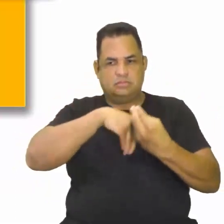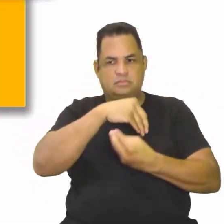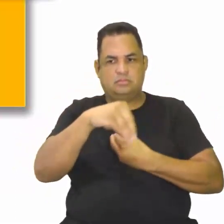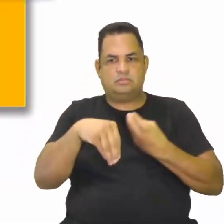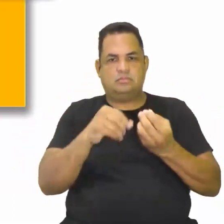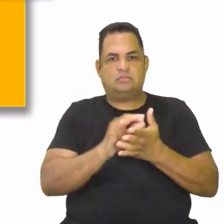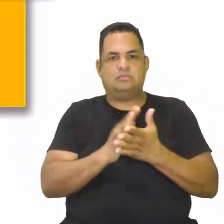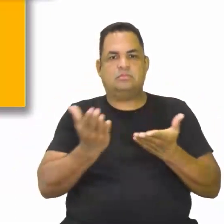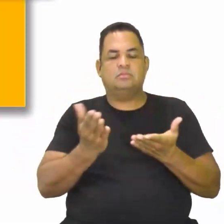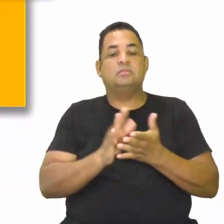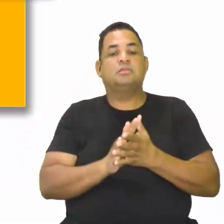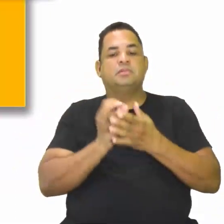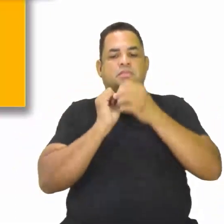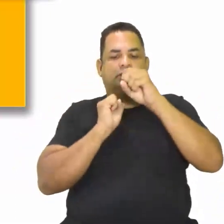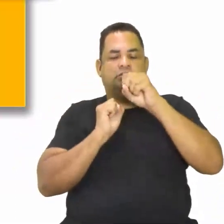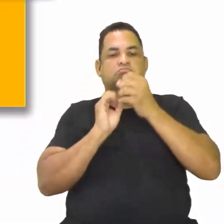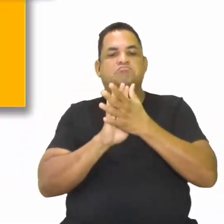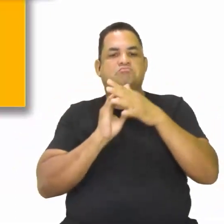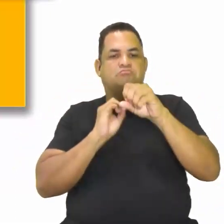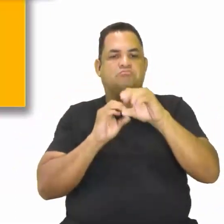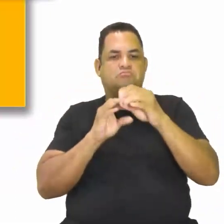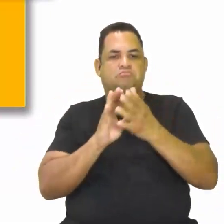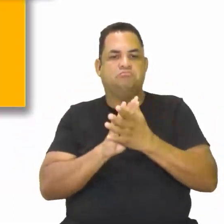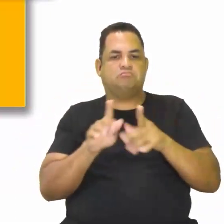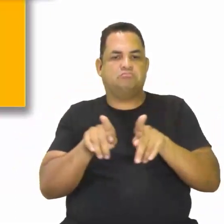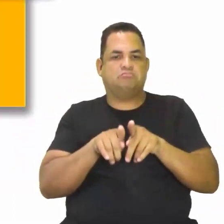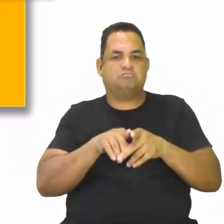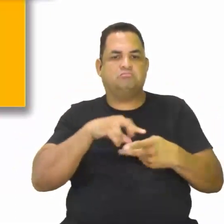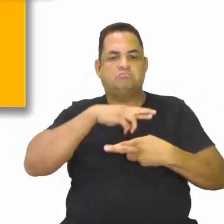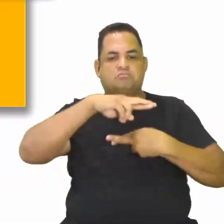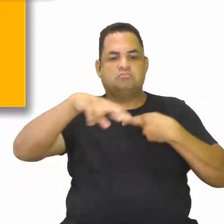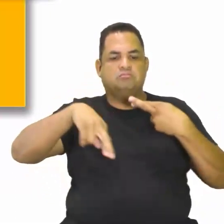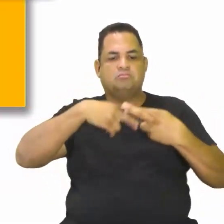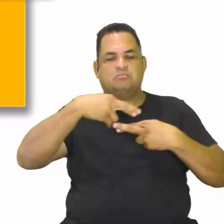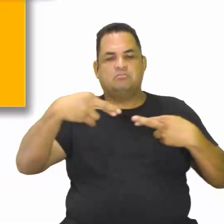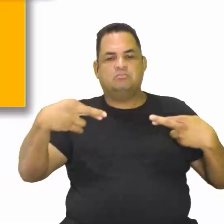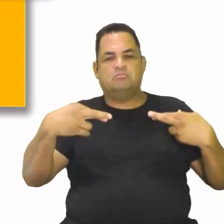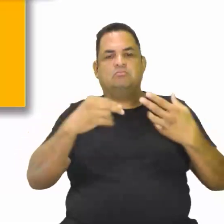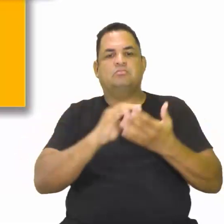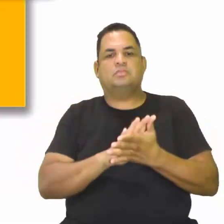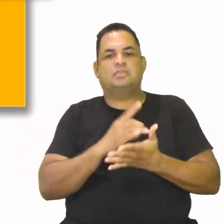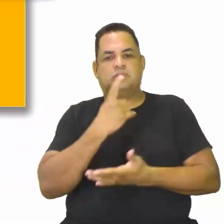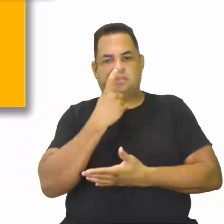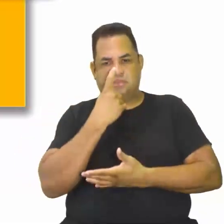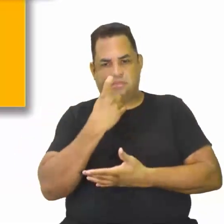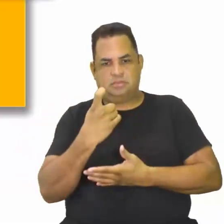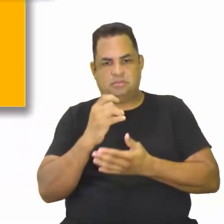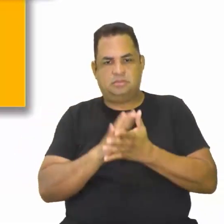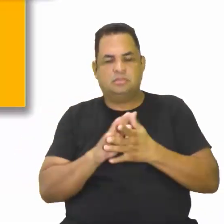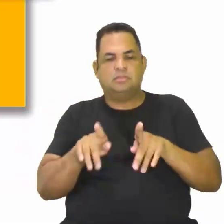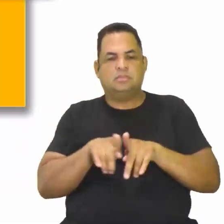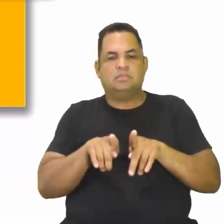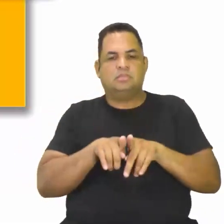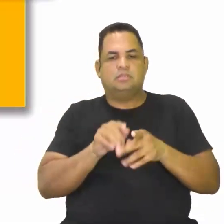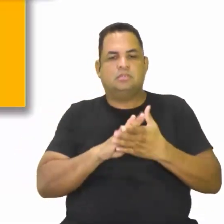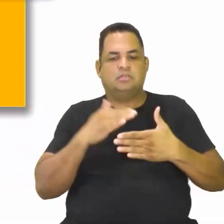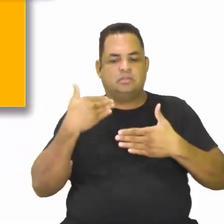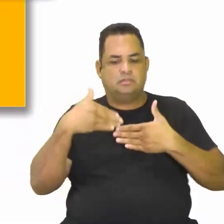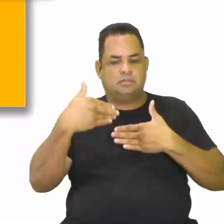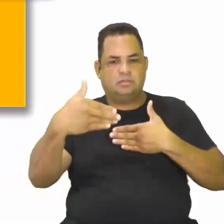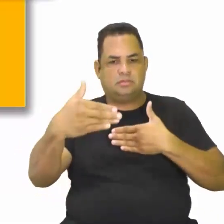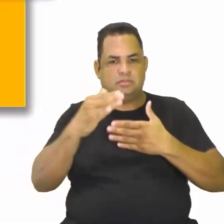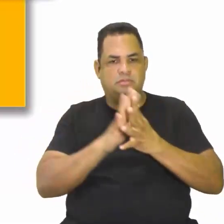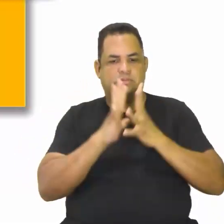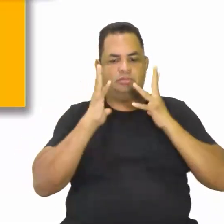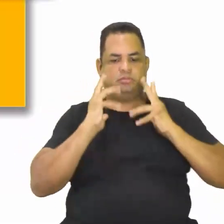E trataremos também sobre reciclagem do lixo e tratamento de